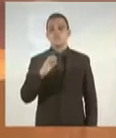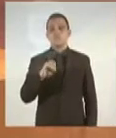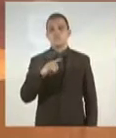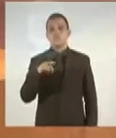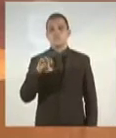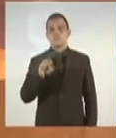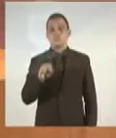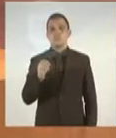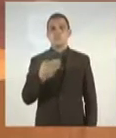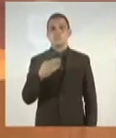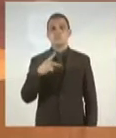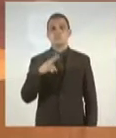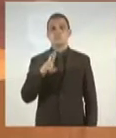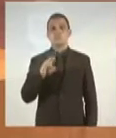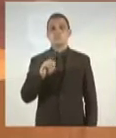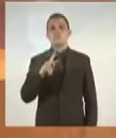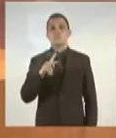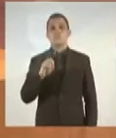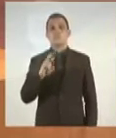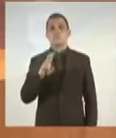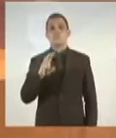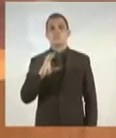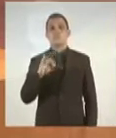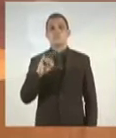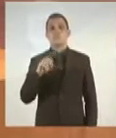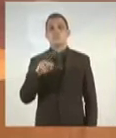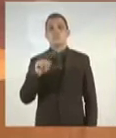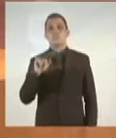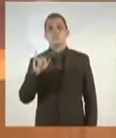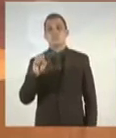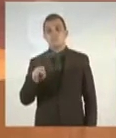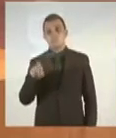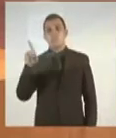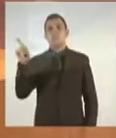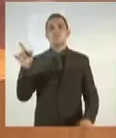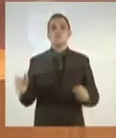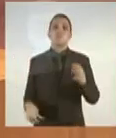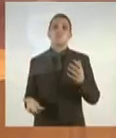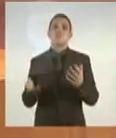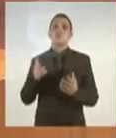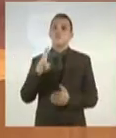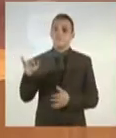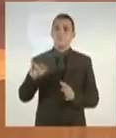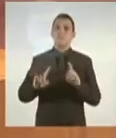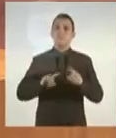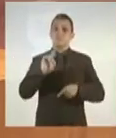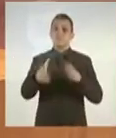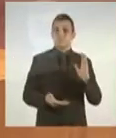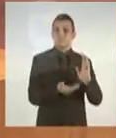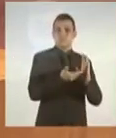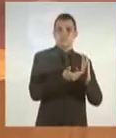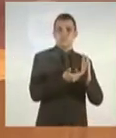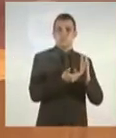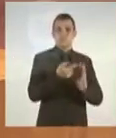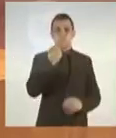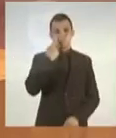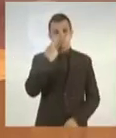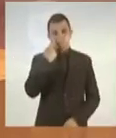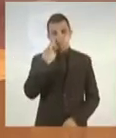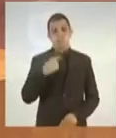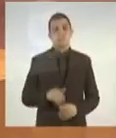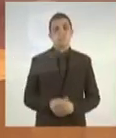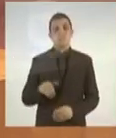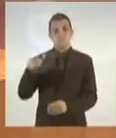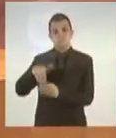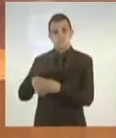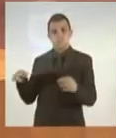na Câmara, é uma matéria que vai ser votada em 2 turnos, mas o Senado